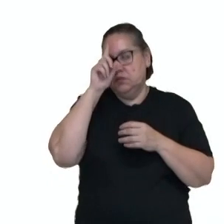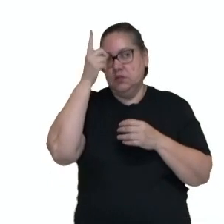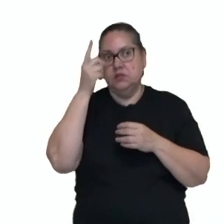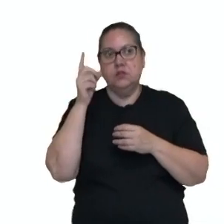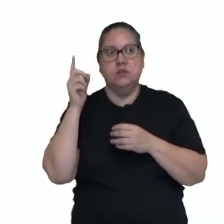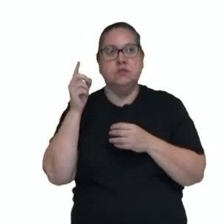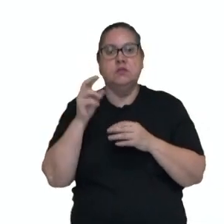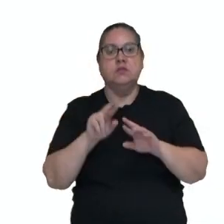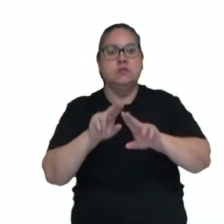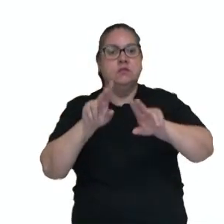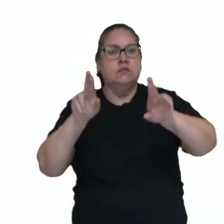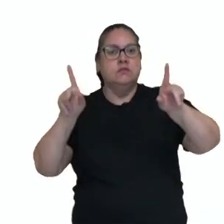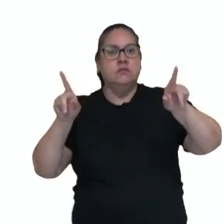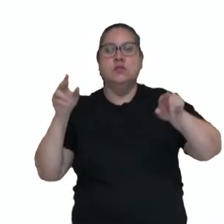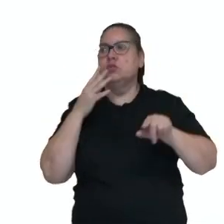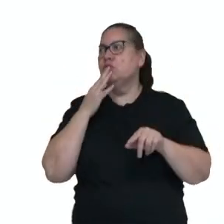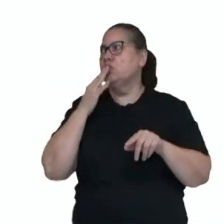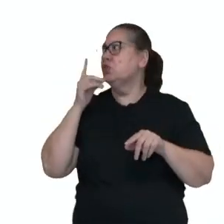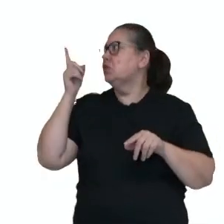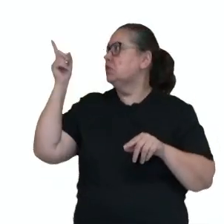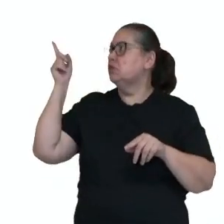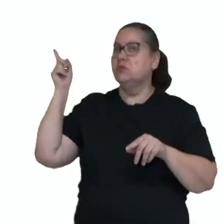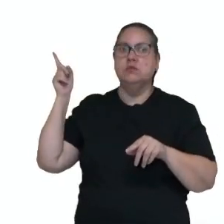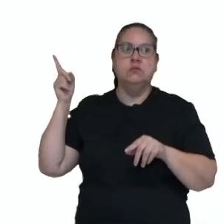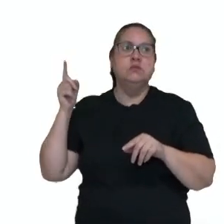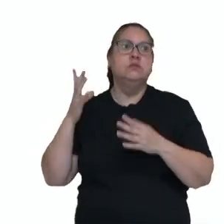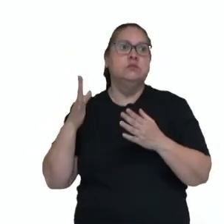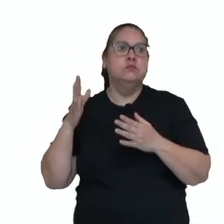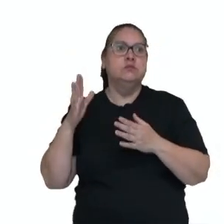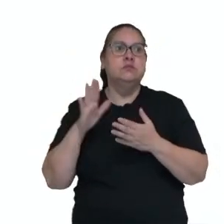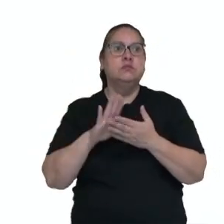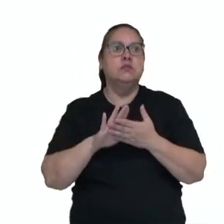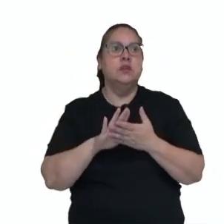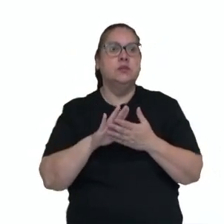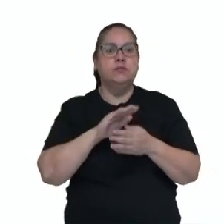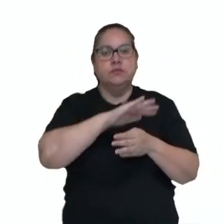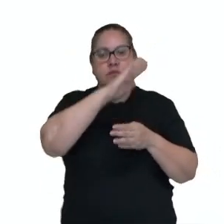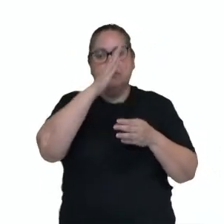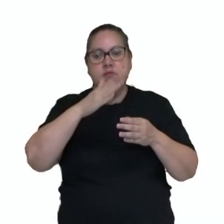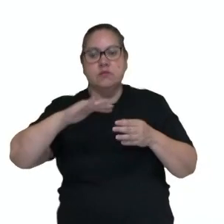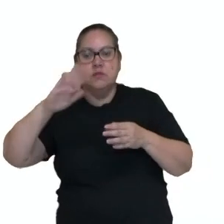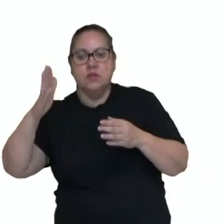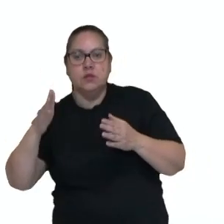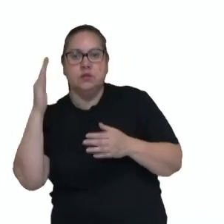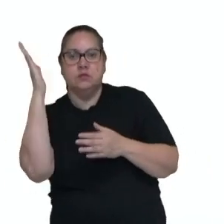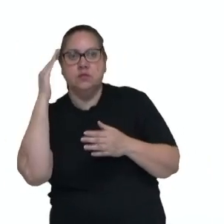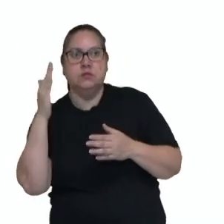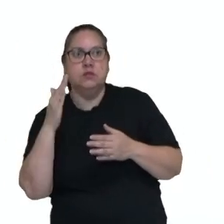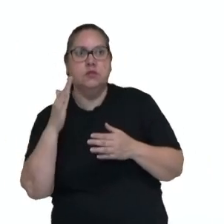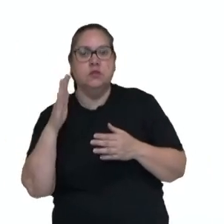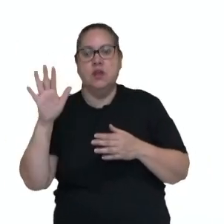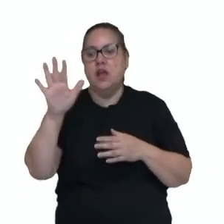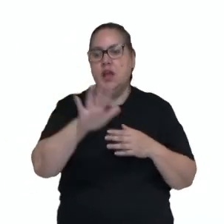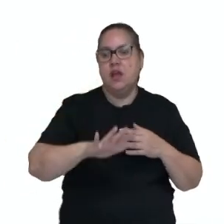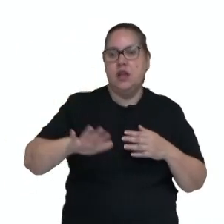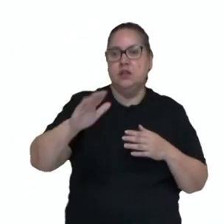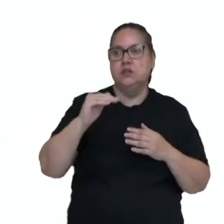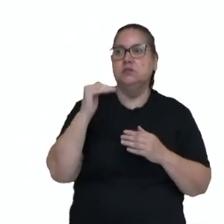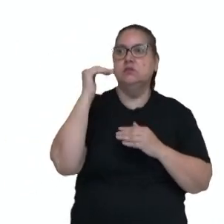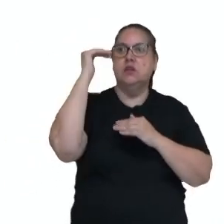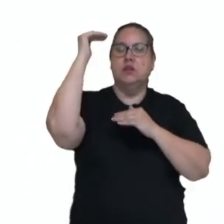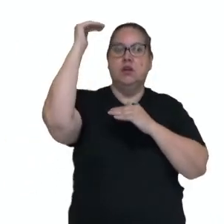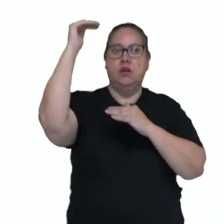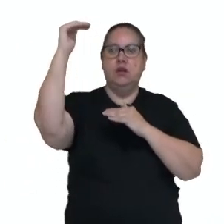de diversidade de formas no relevo brasileiro. Então nós vamos ter desde áreas de